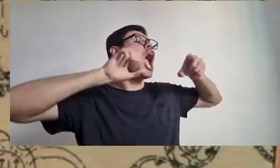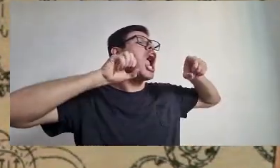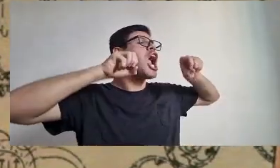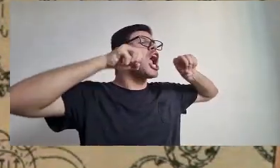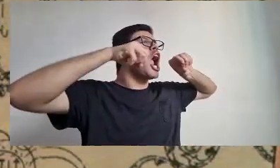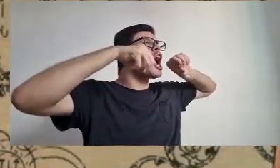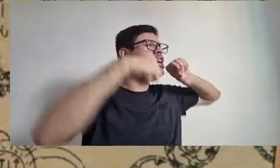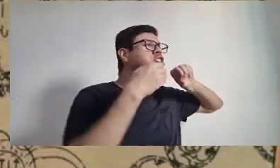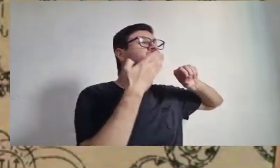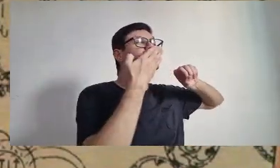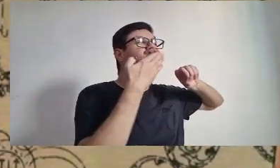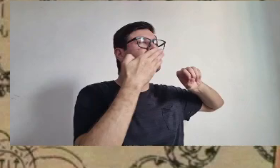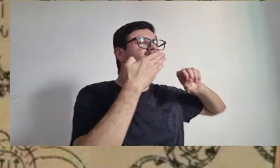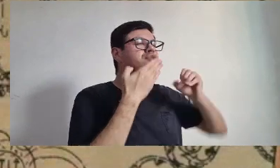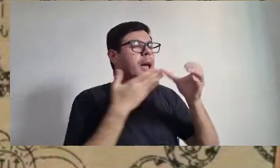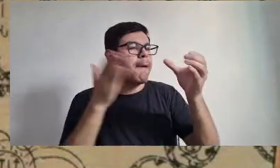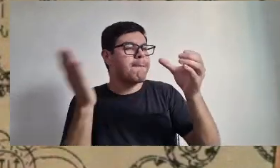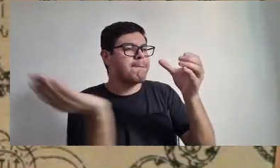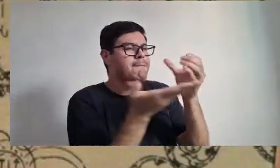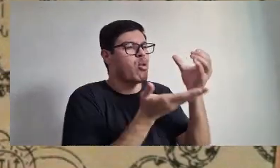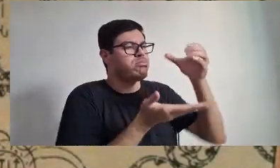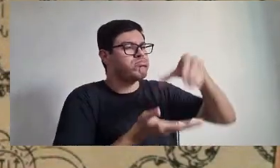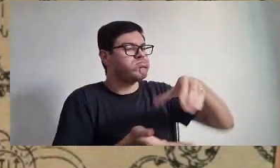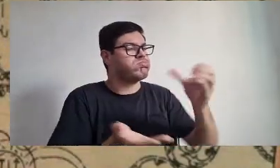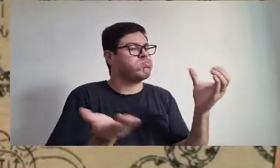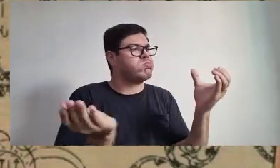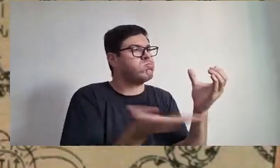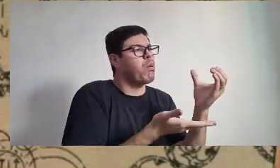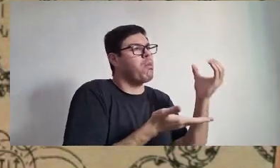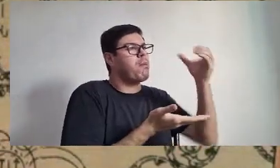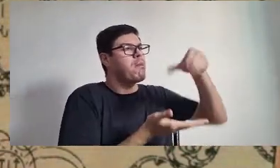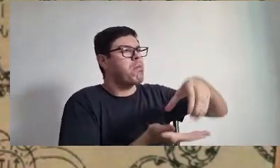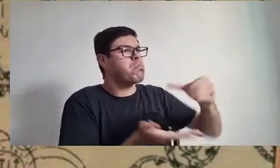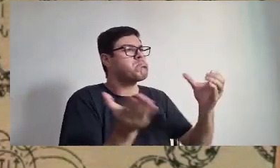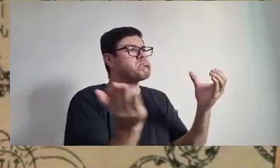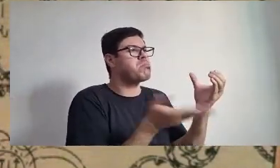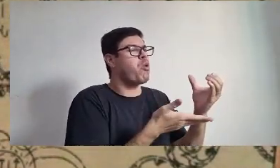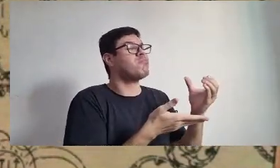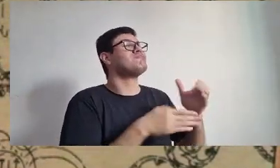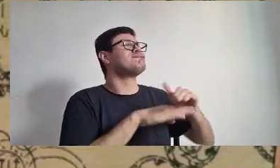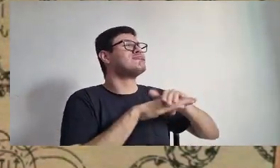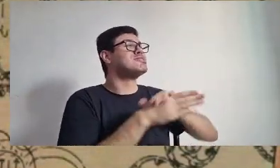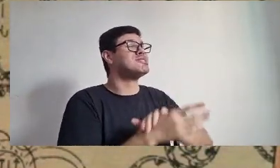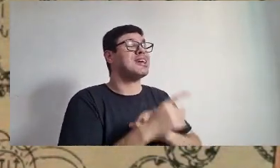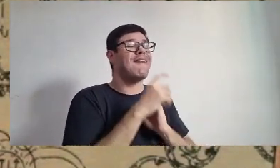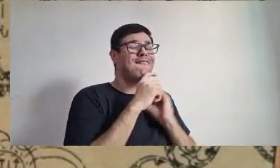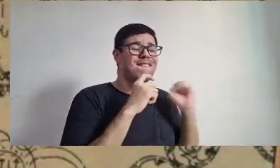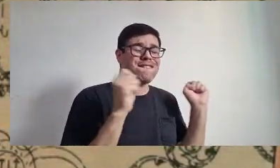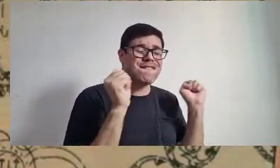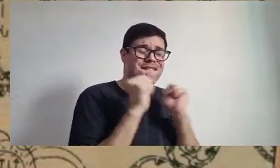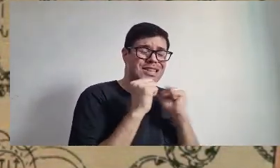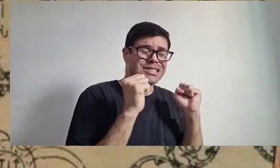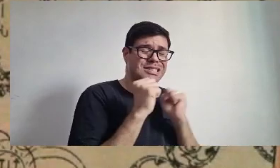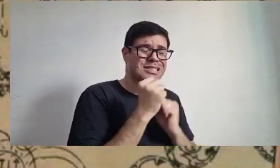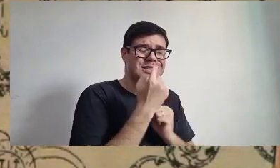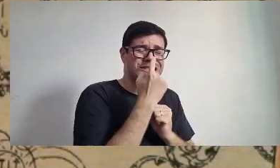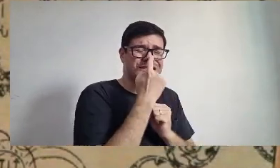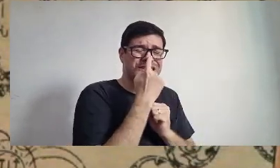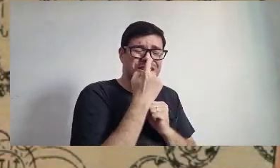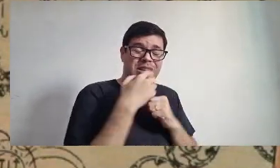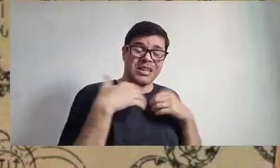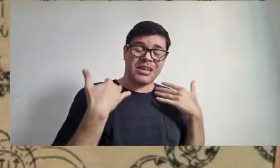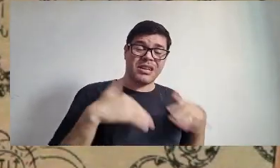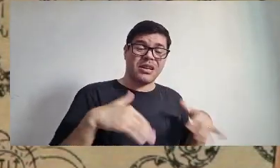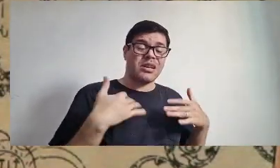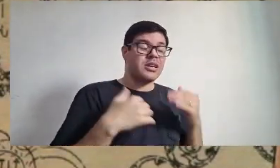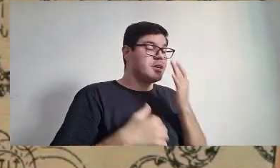Fria. É. Pegar o caminhão e ir embora. 5 horas tinha que estar esperando o caminhão, aquele frio que cortava o nariz. E tinha